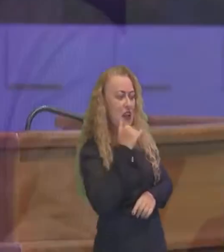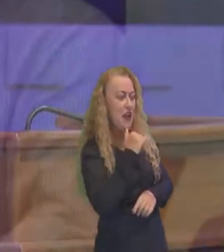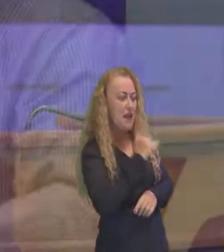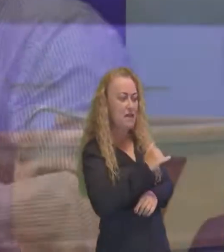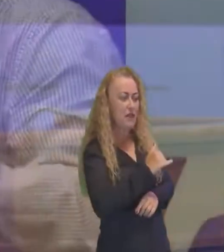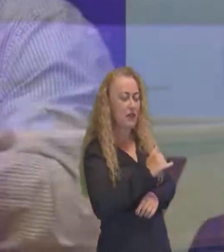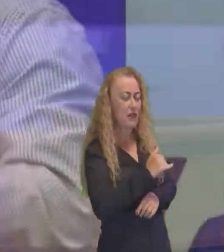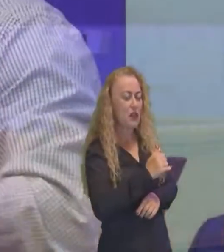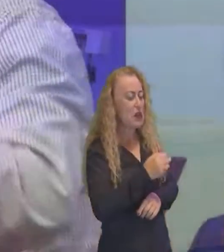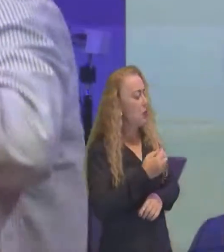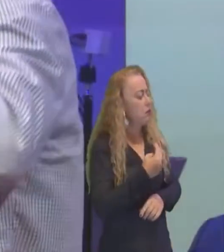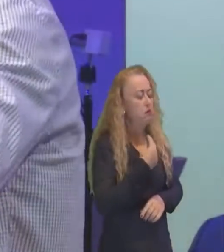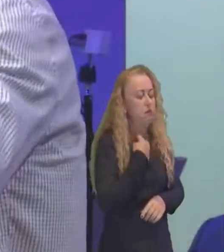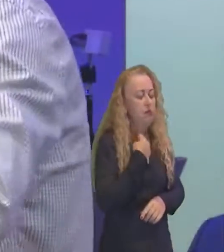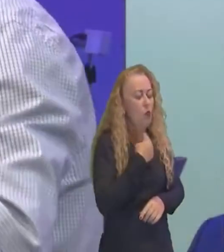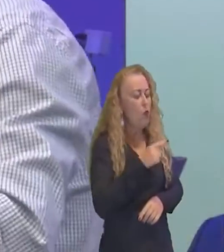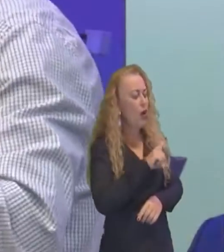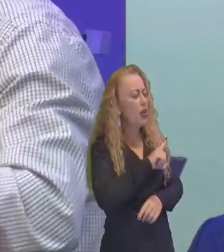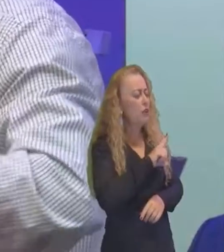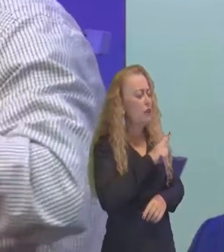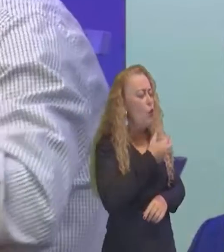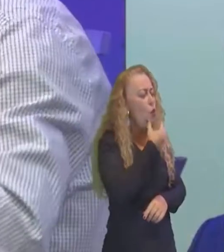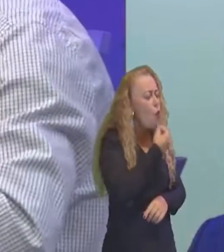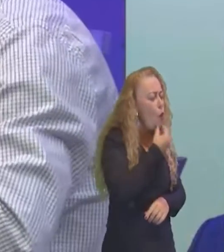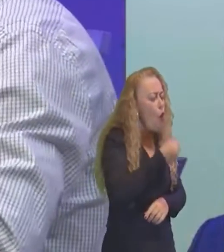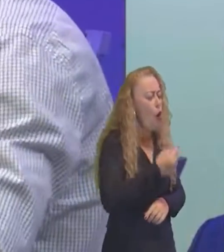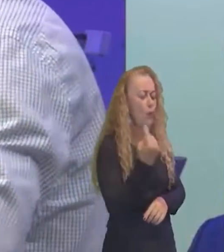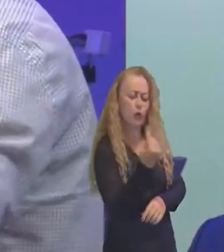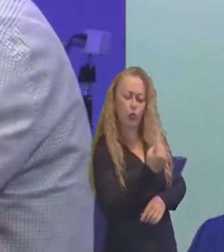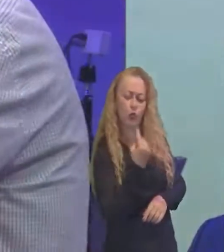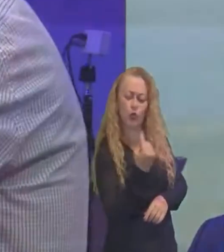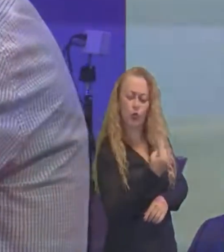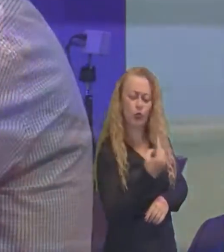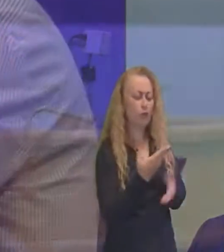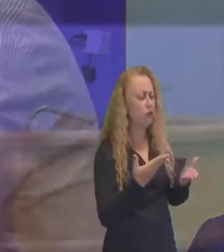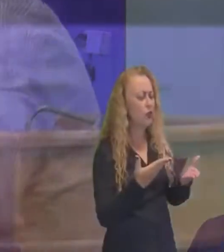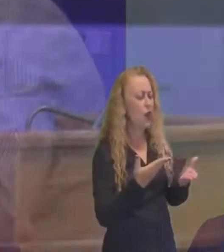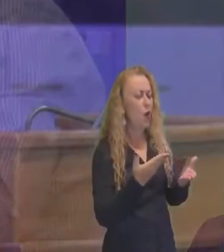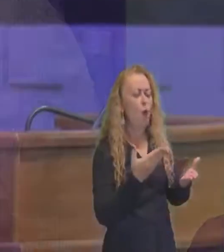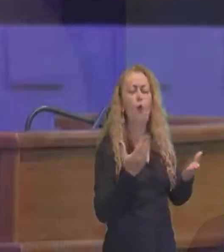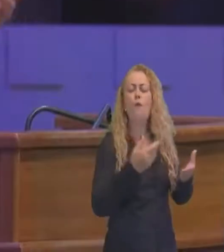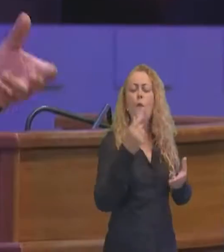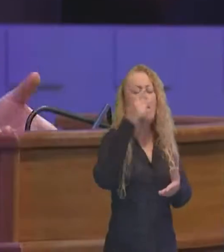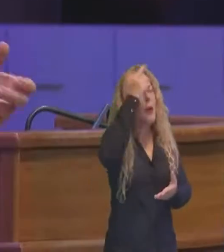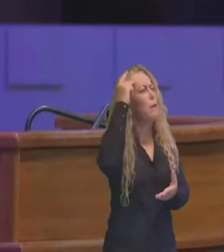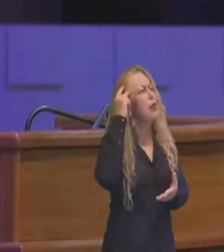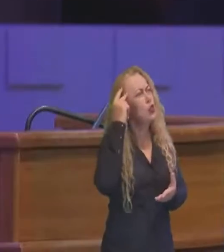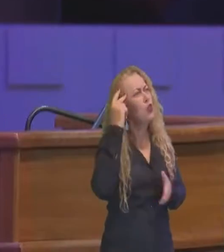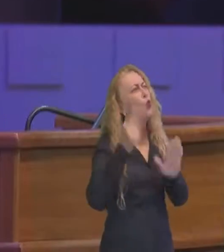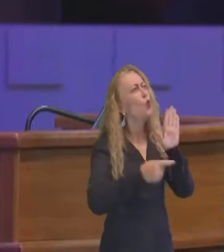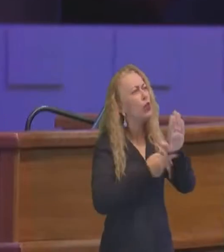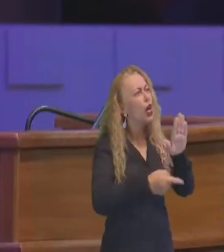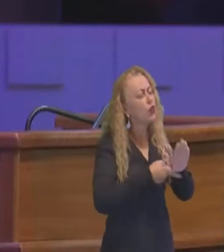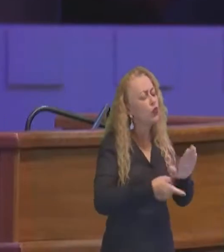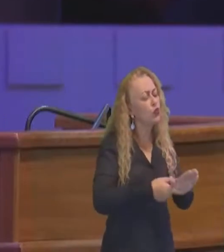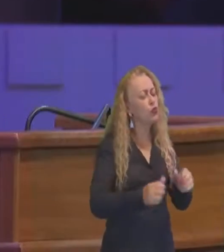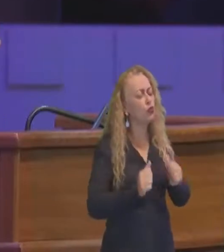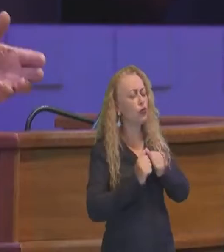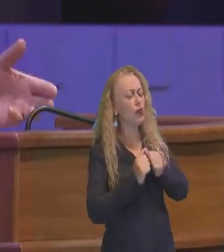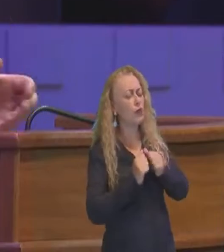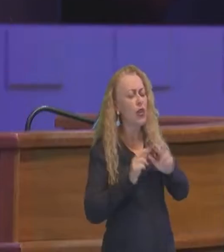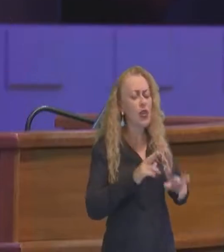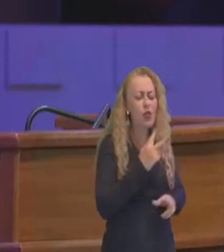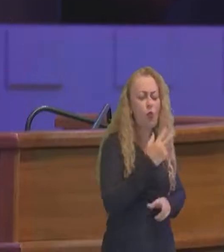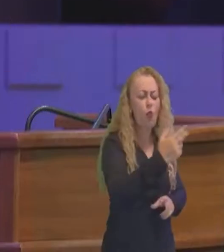só. Far-lhe-ei uma companheira, alguém que lhe seja igual, alguém que seja idônea com ele. E